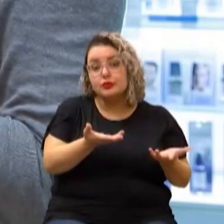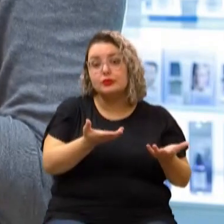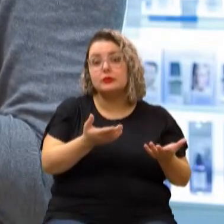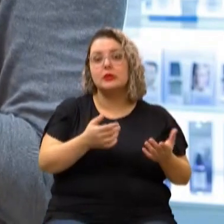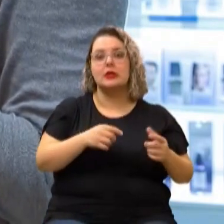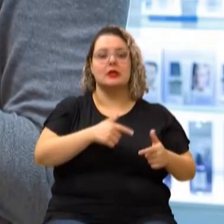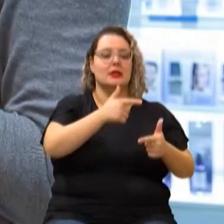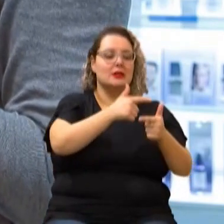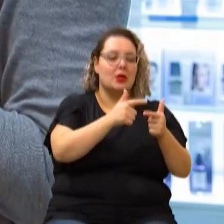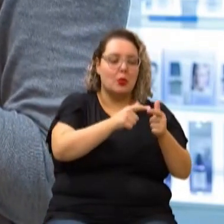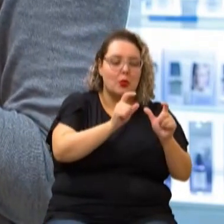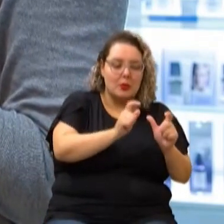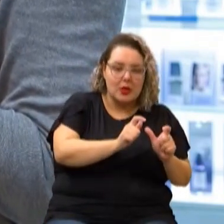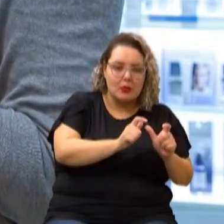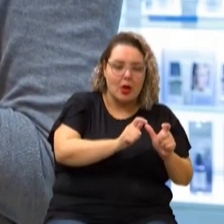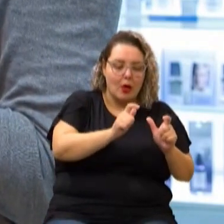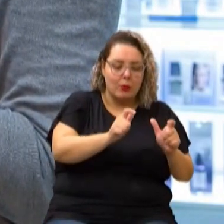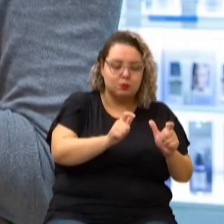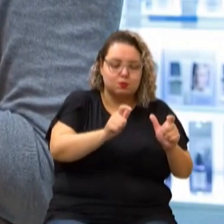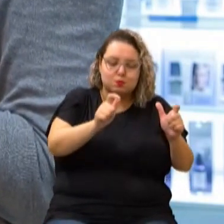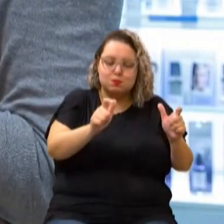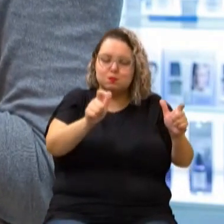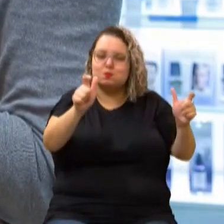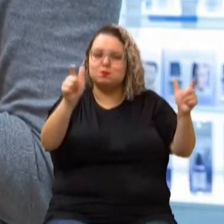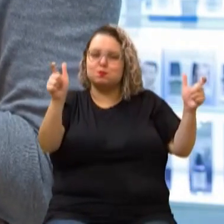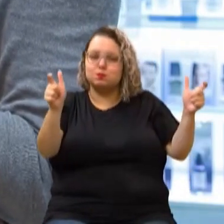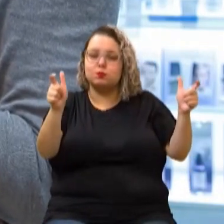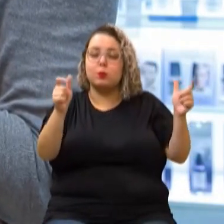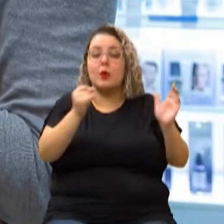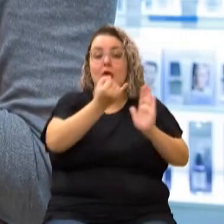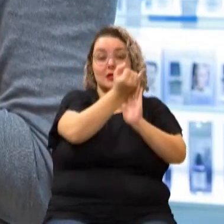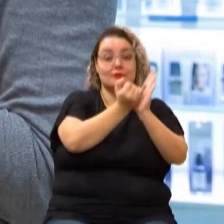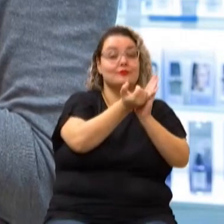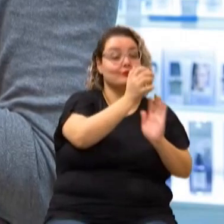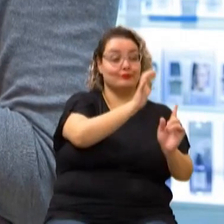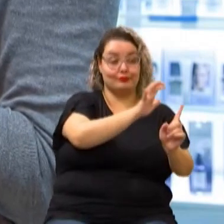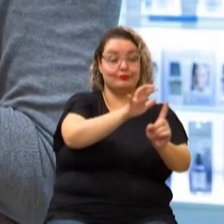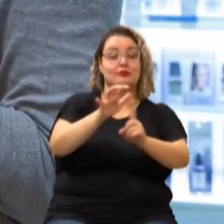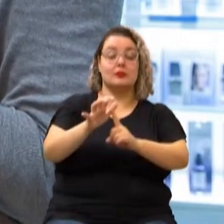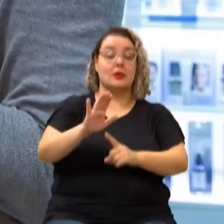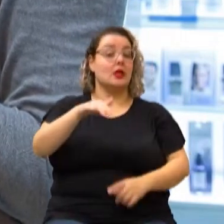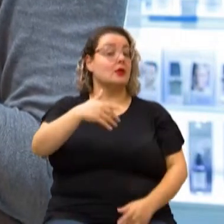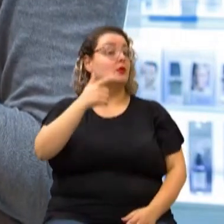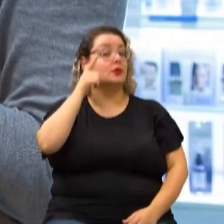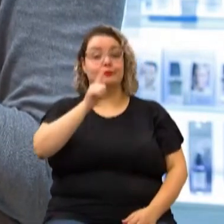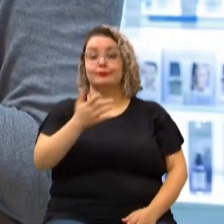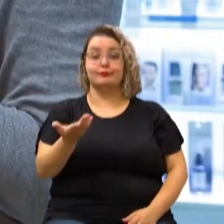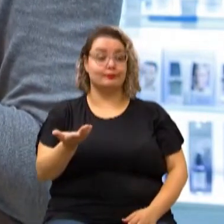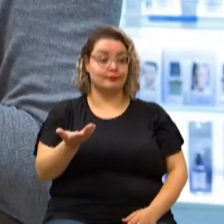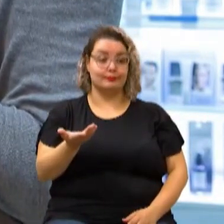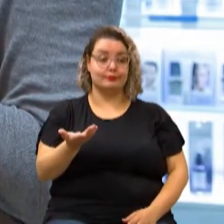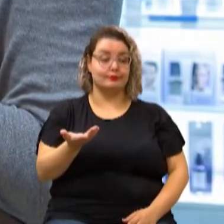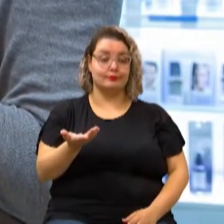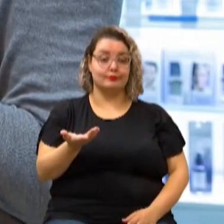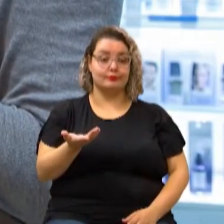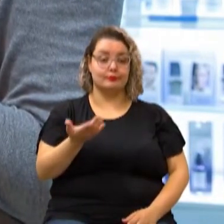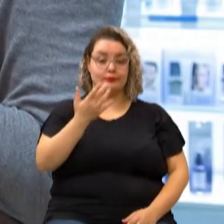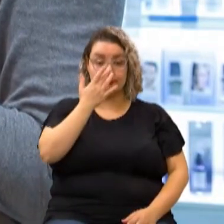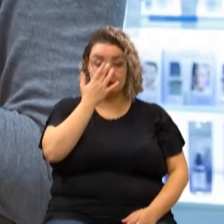isso começa a afetar ele. Olha, eu comprava frango, vou optar pelo ovo, por exemplo. Ou,